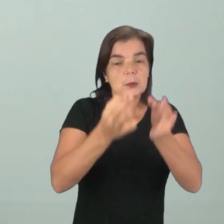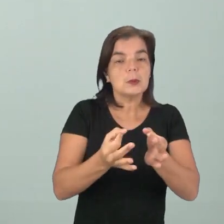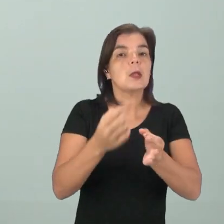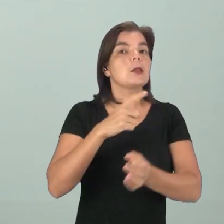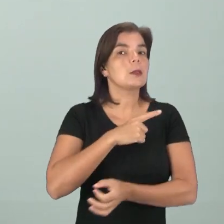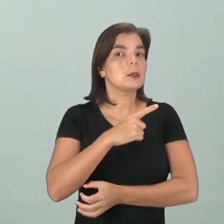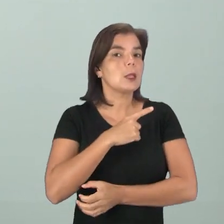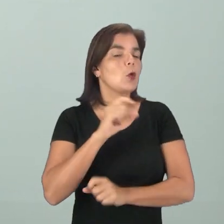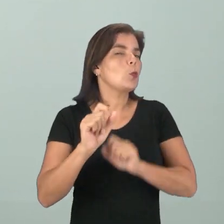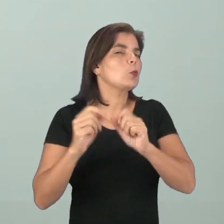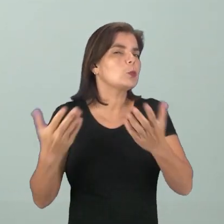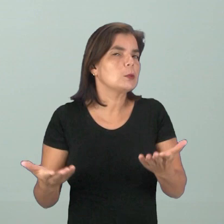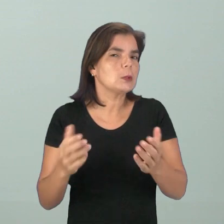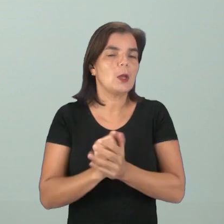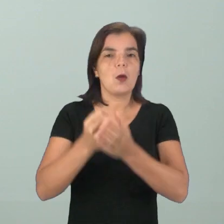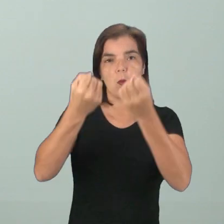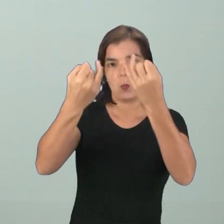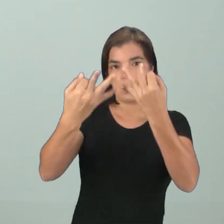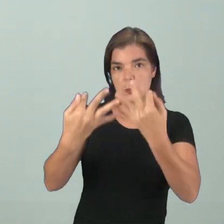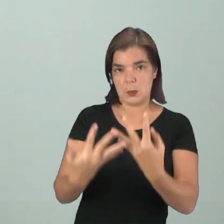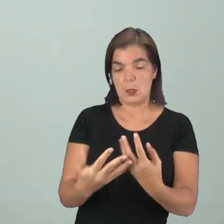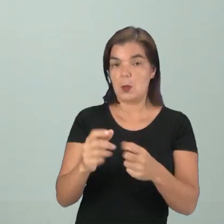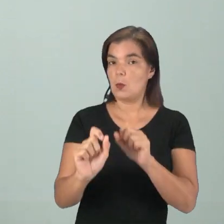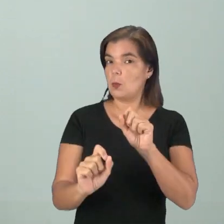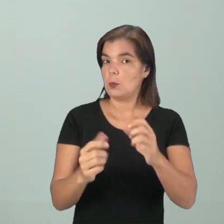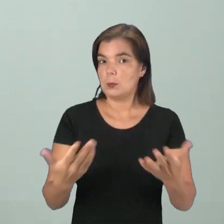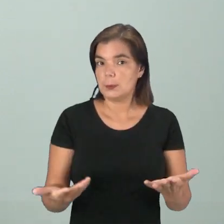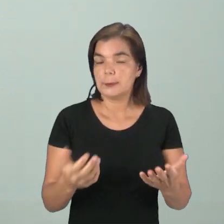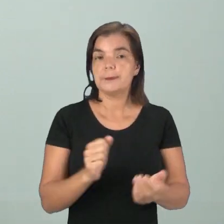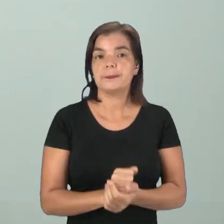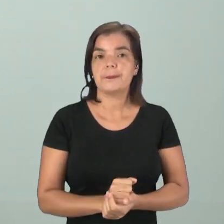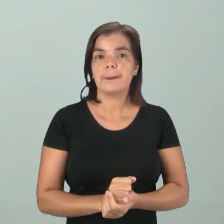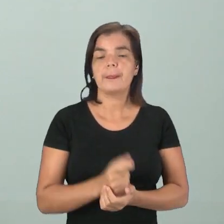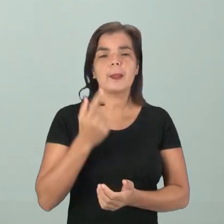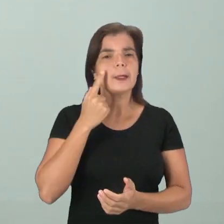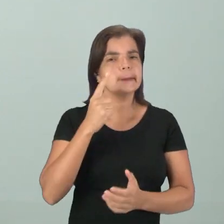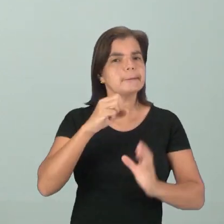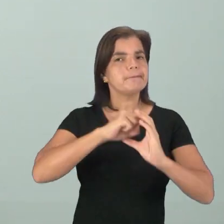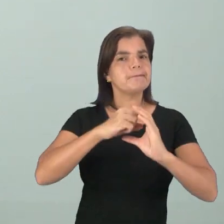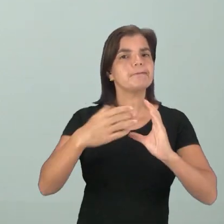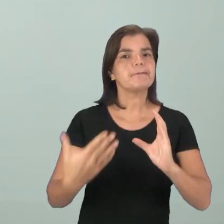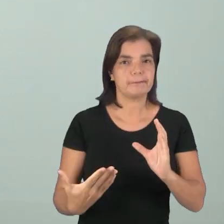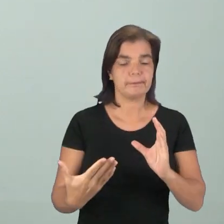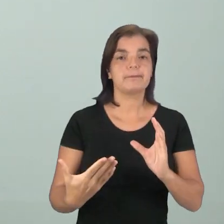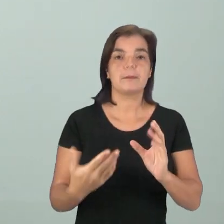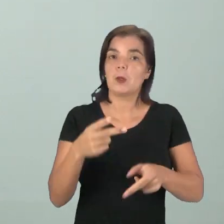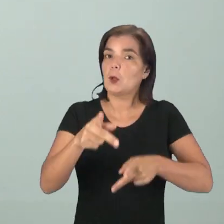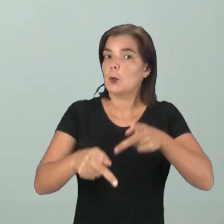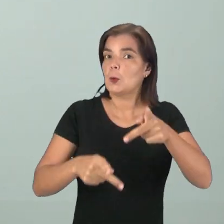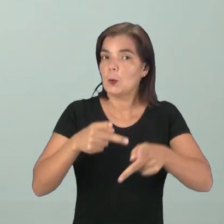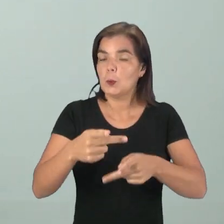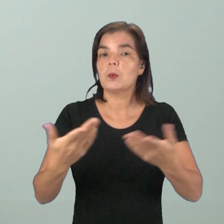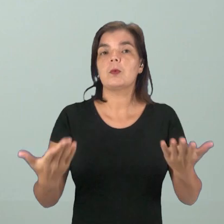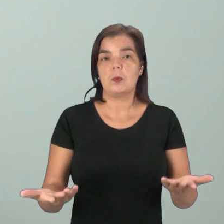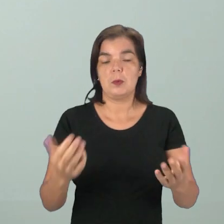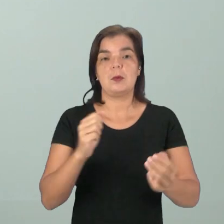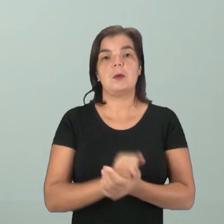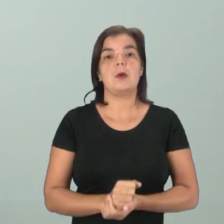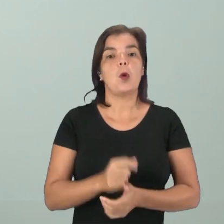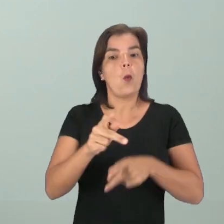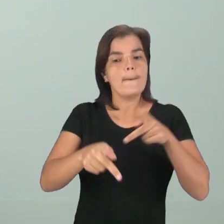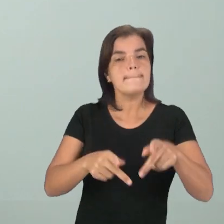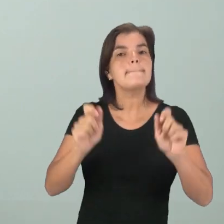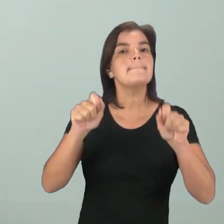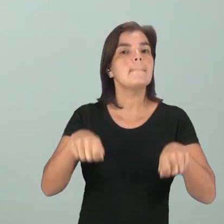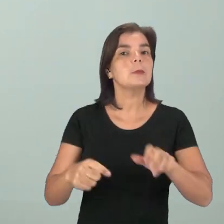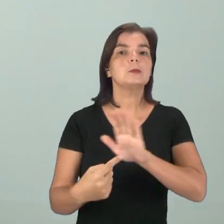Então, a gente tem aí um conceito que vai dar uma característica a um determinado povo, vai dar aquilo que aquele